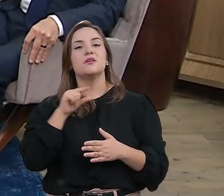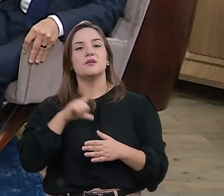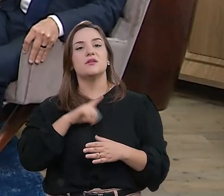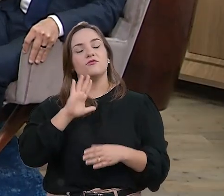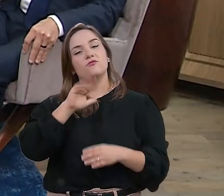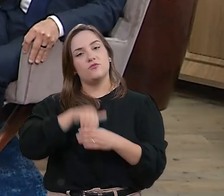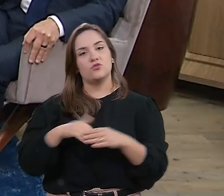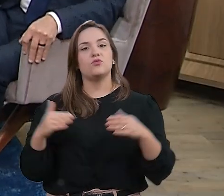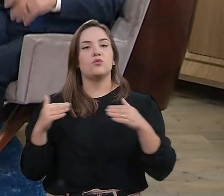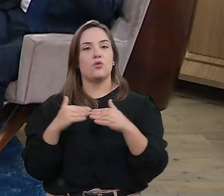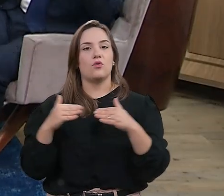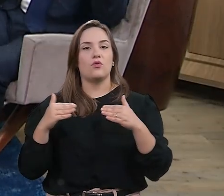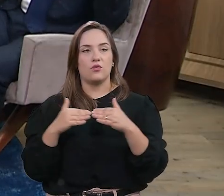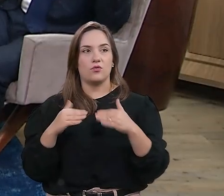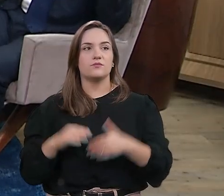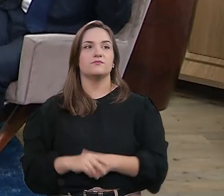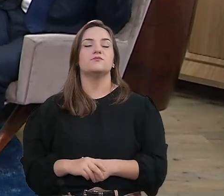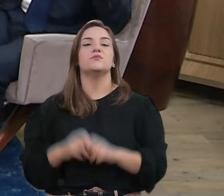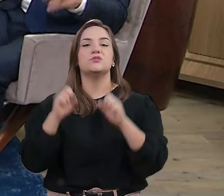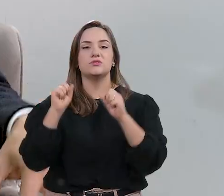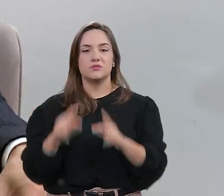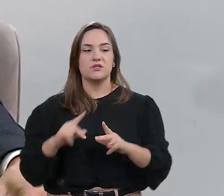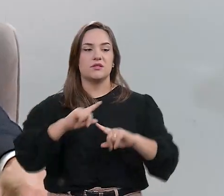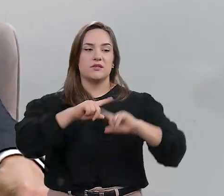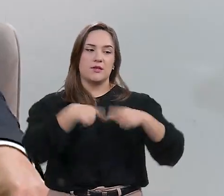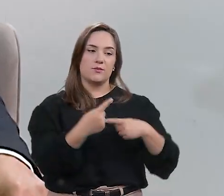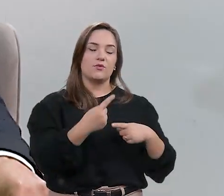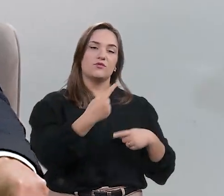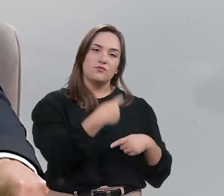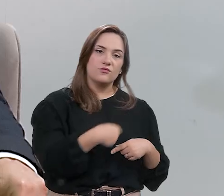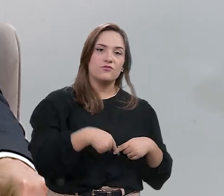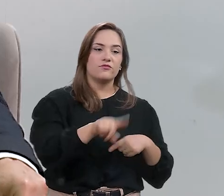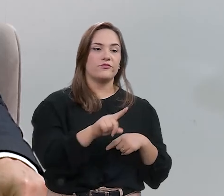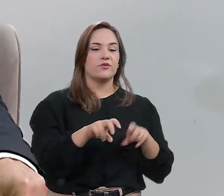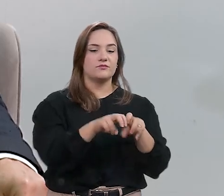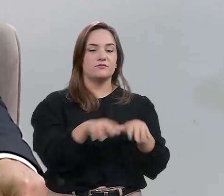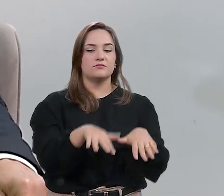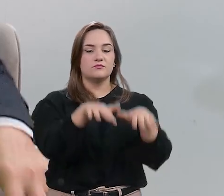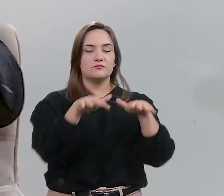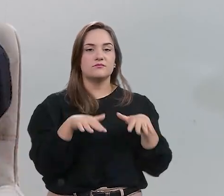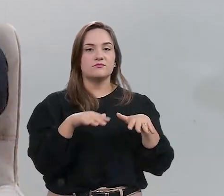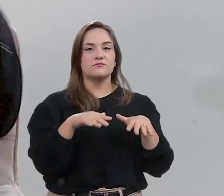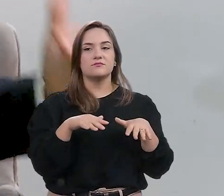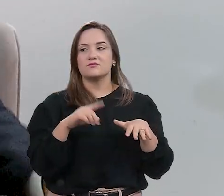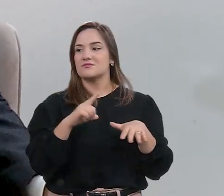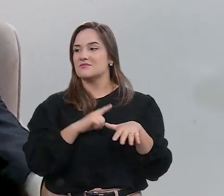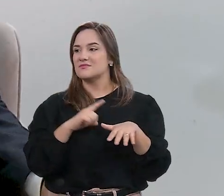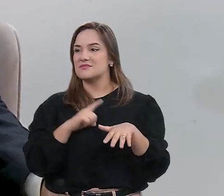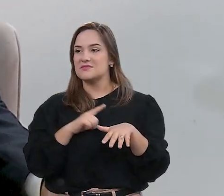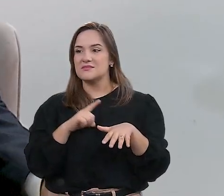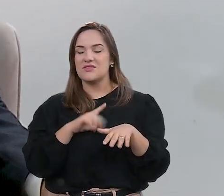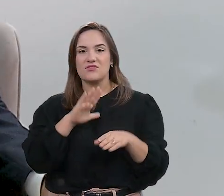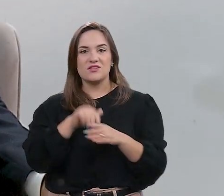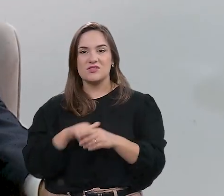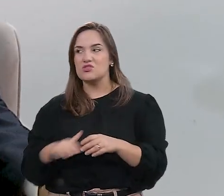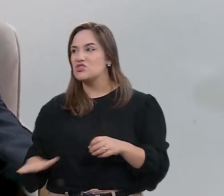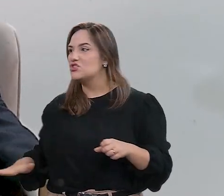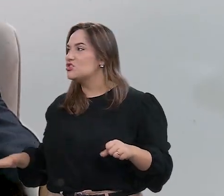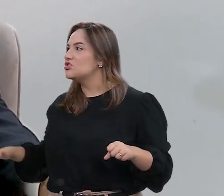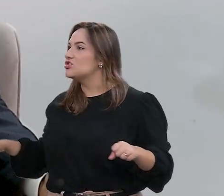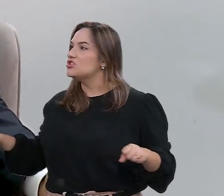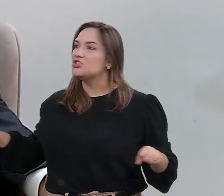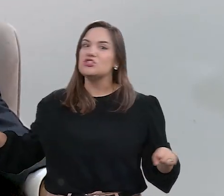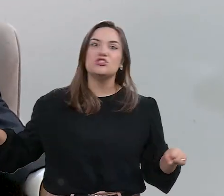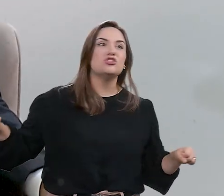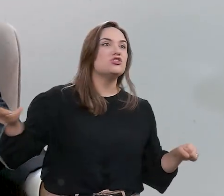voto favorável, foi para o plenário e na votação nós tivemos a casa lotada, né,